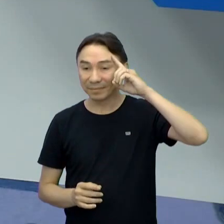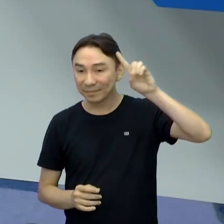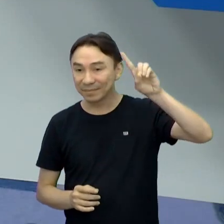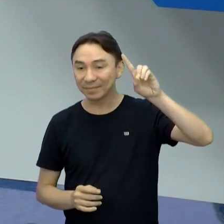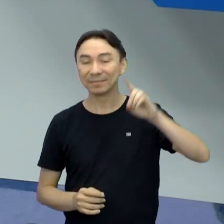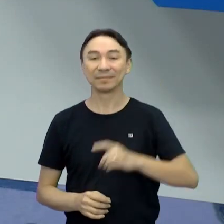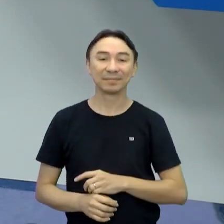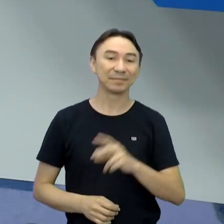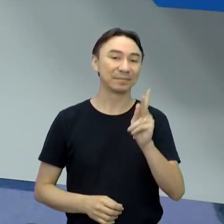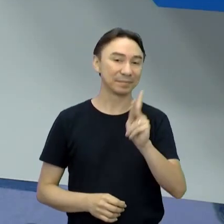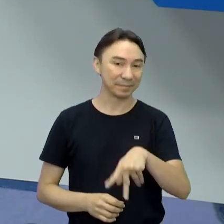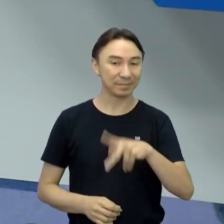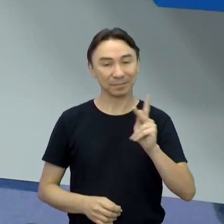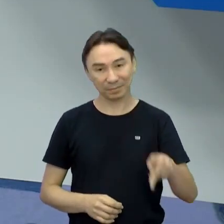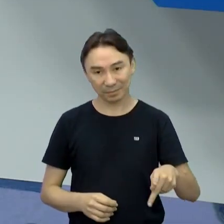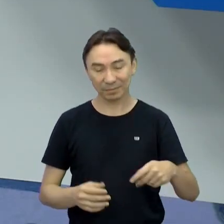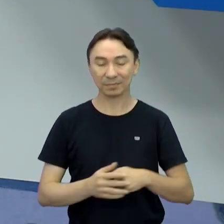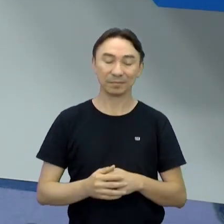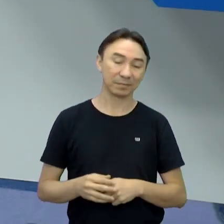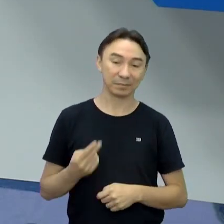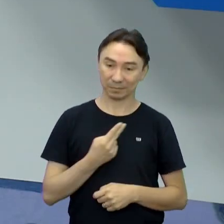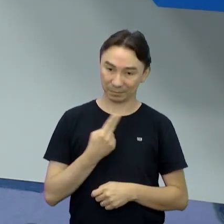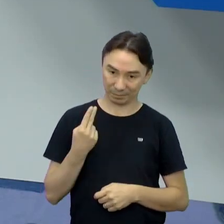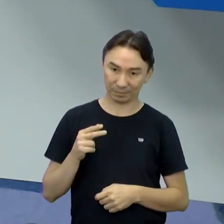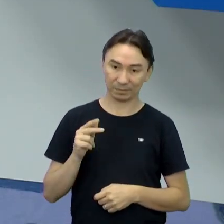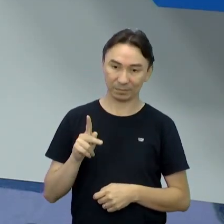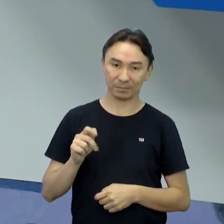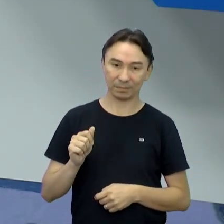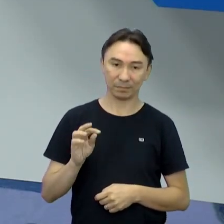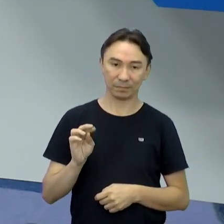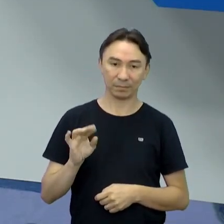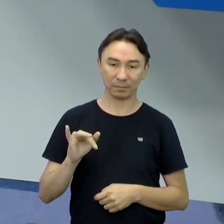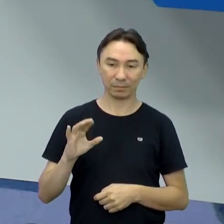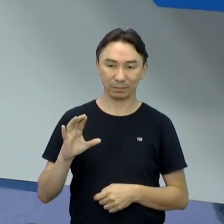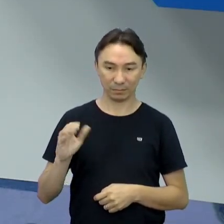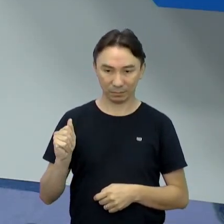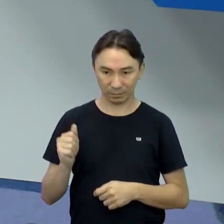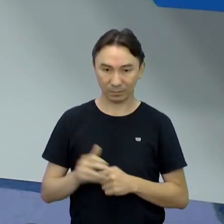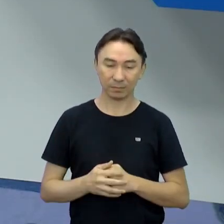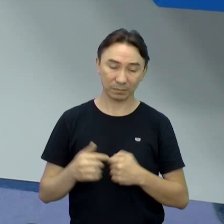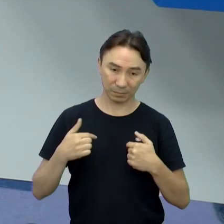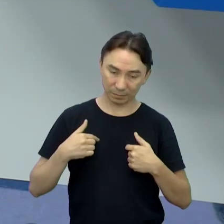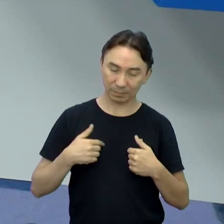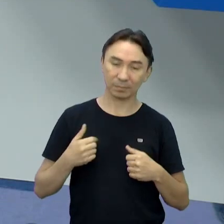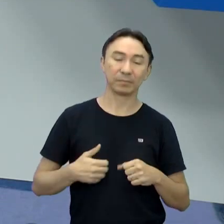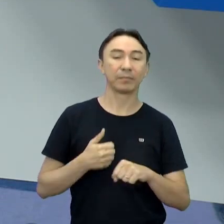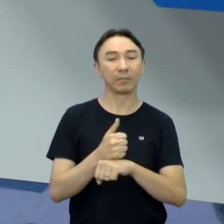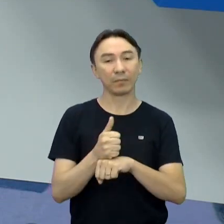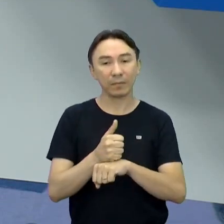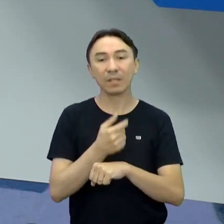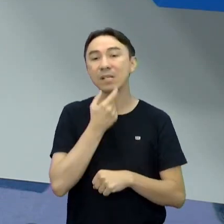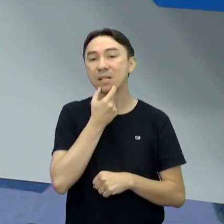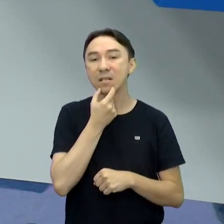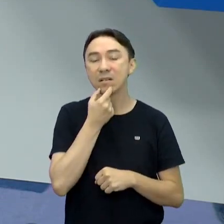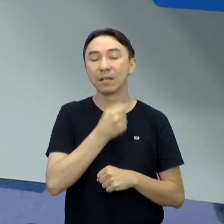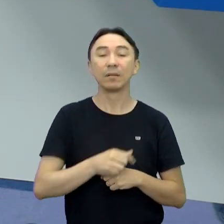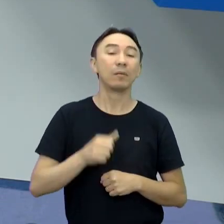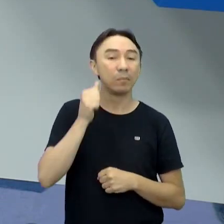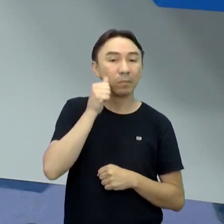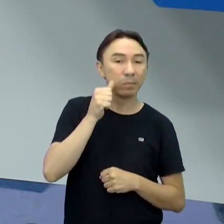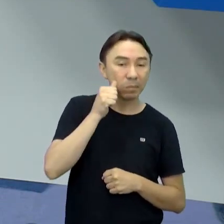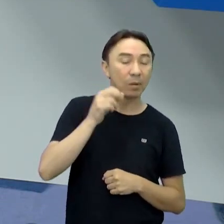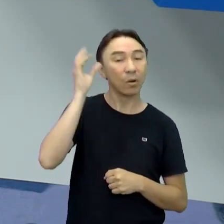professores. Bom, eu sou Patrícia, especialista em inglês, sou uma mulher